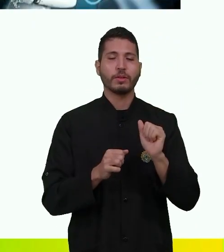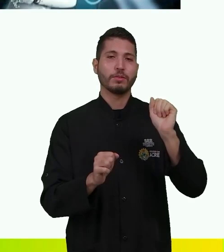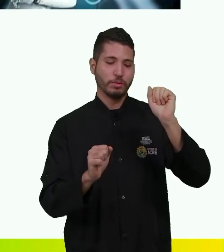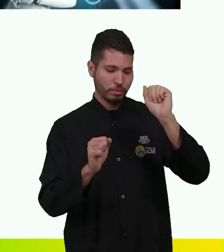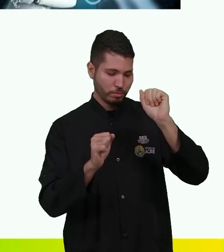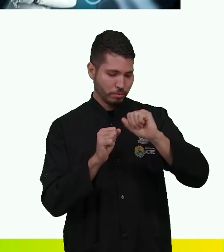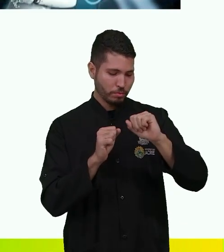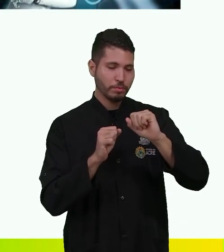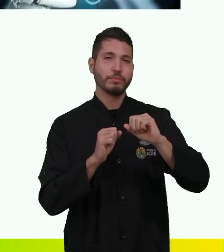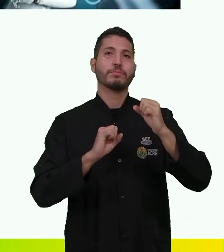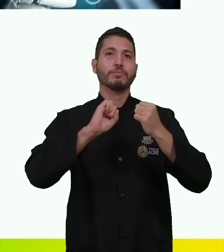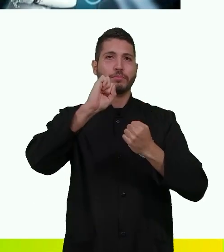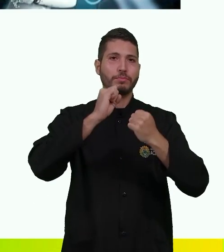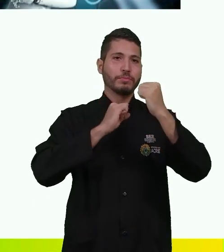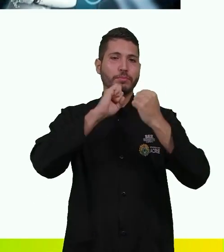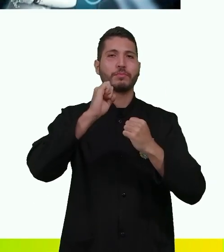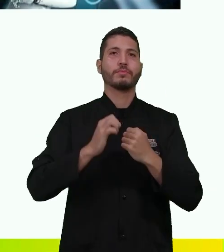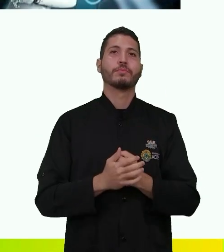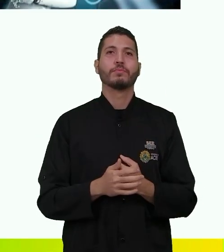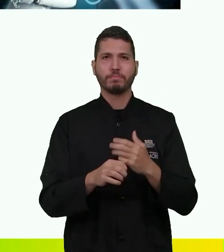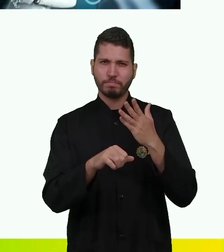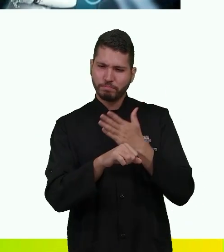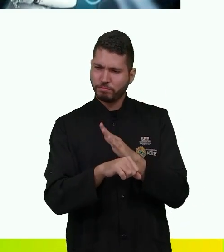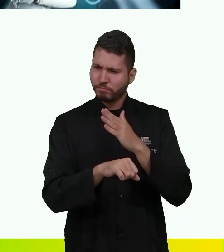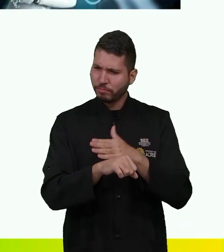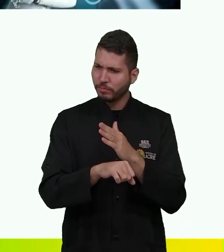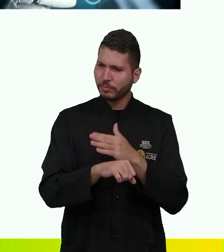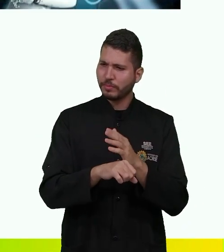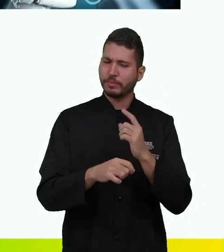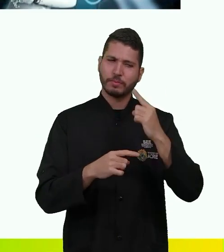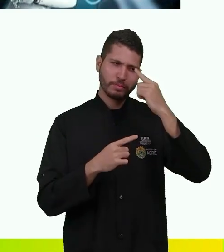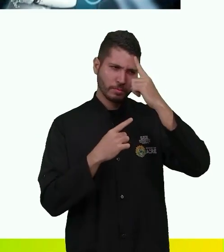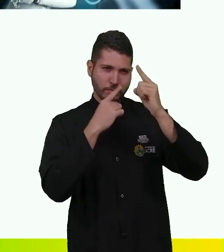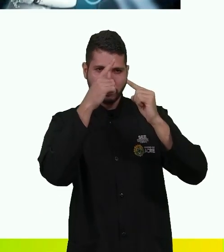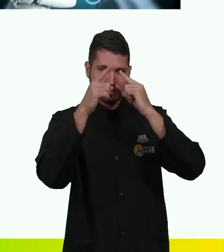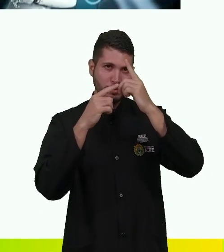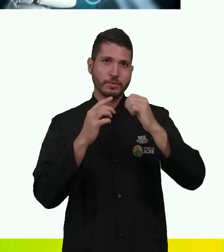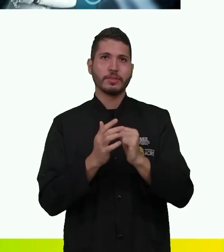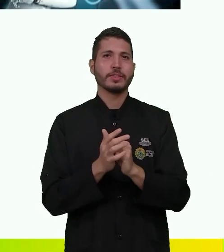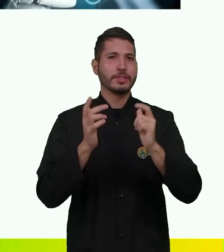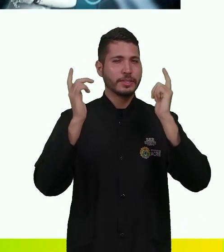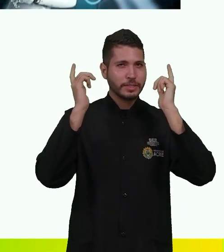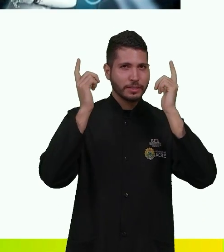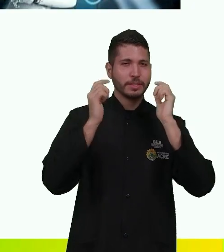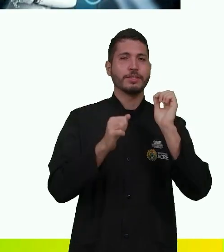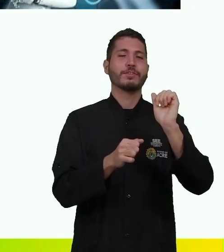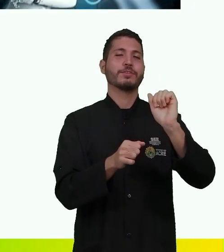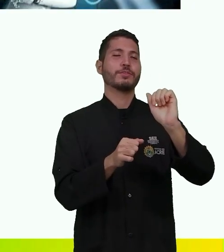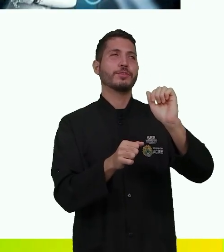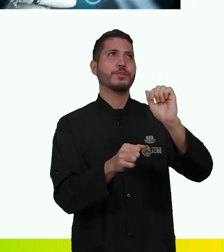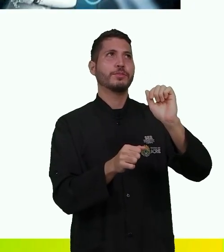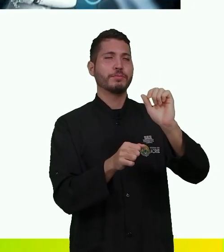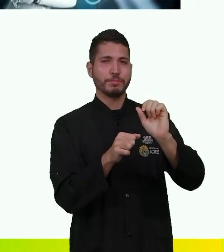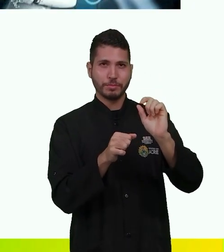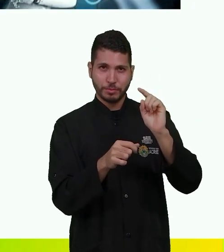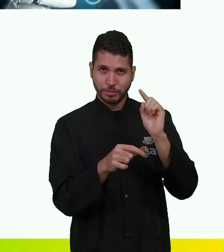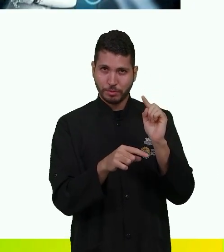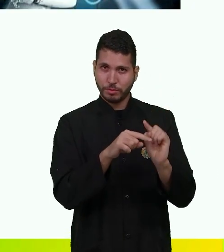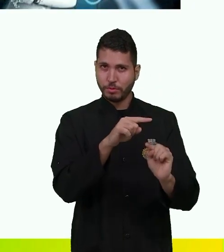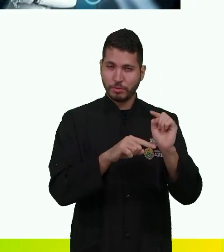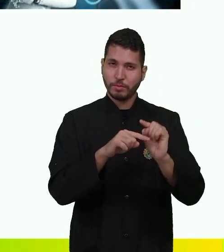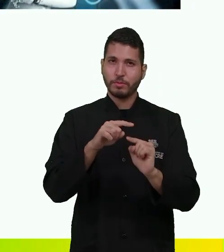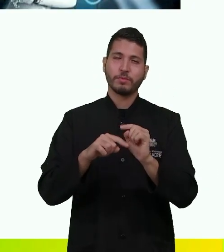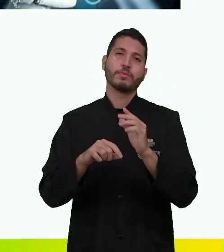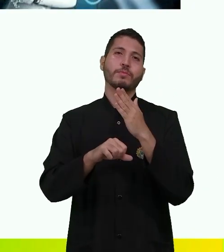indústria. Simulações, criação de versões digitais de produtos ou processos para